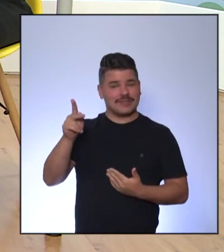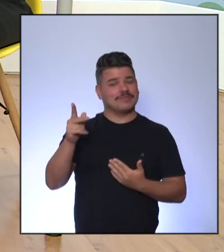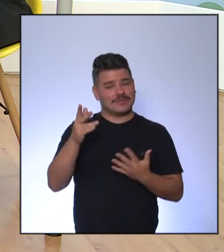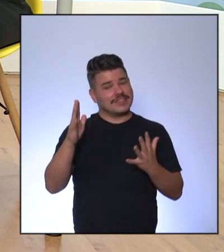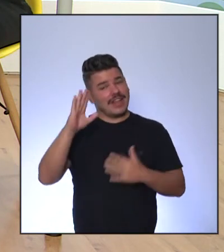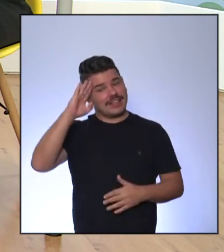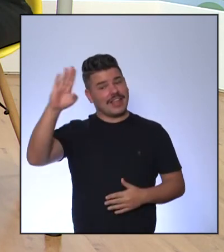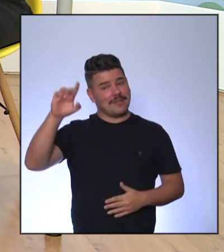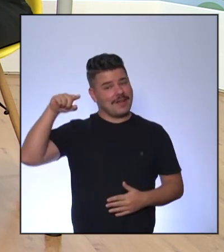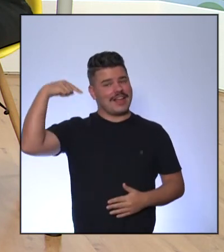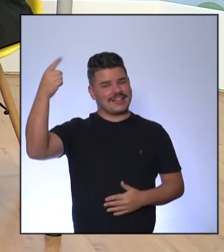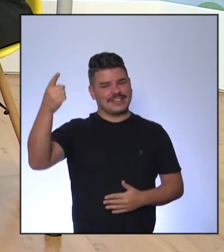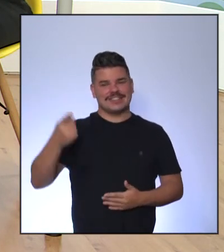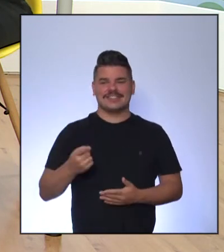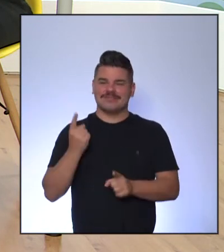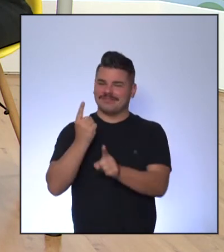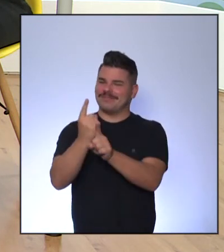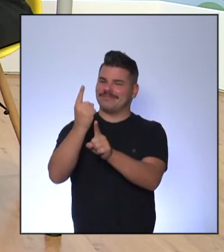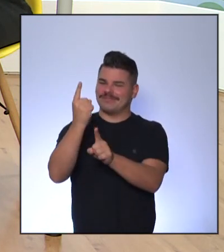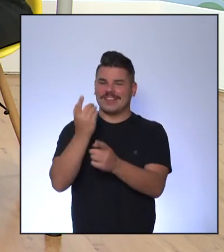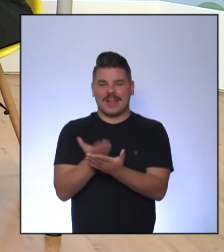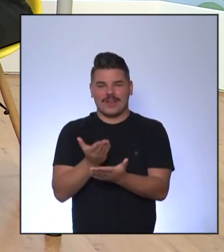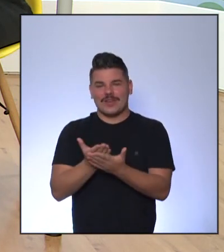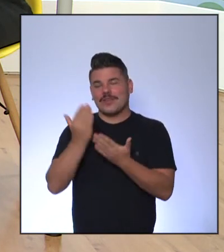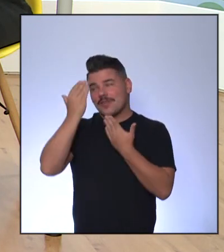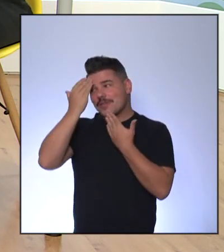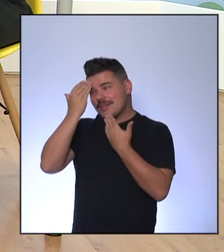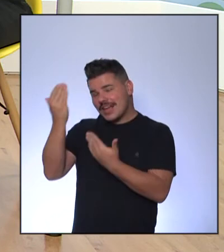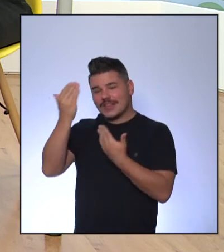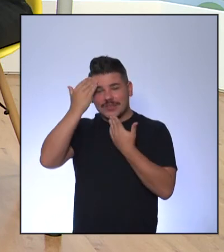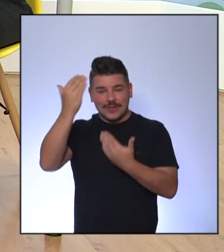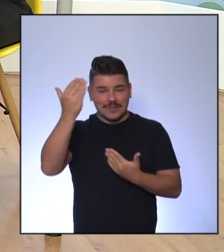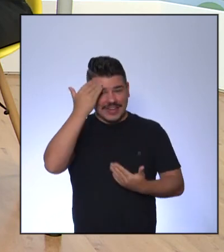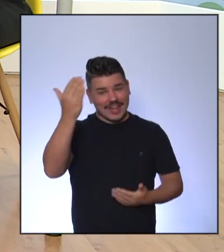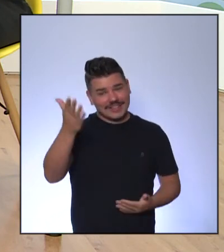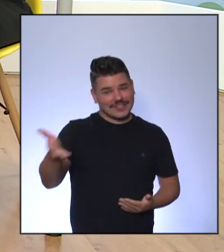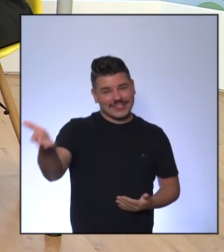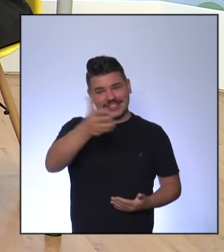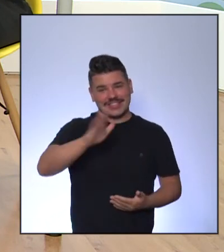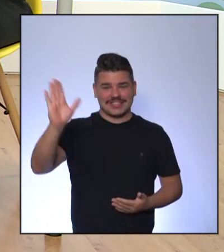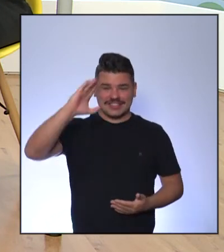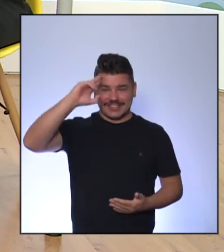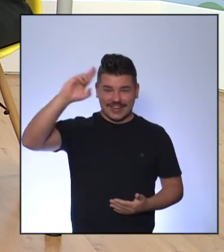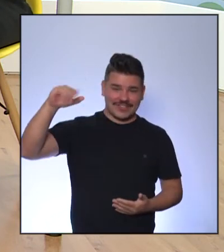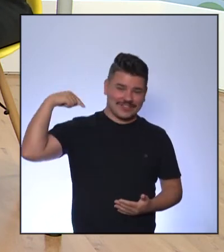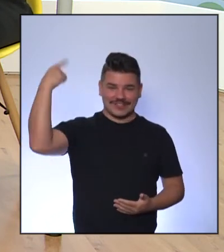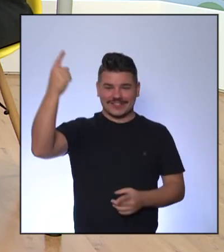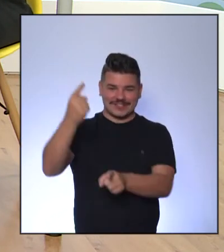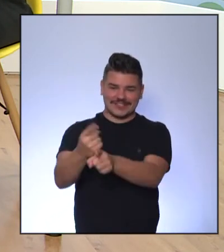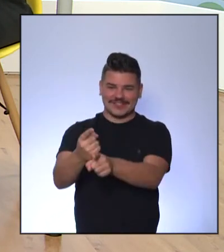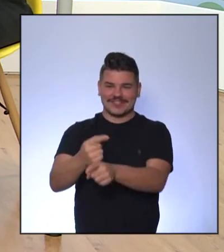a próxima, pessoal. Muito obrigada, Denise. Obrigada, pessoal. Até a próxima.